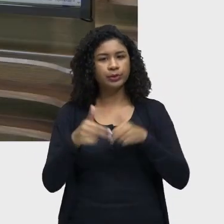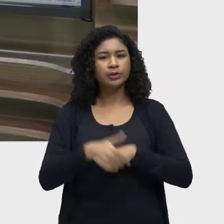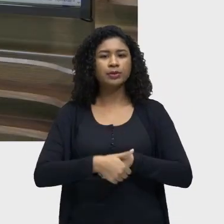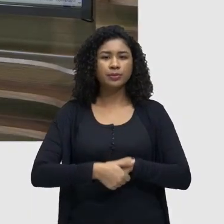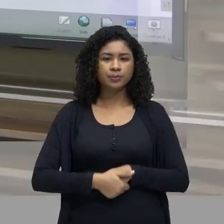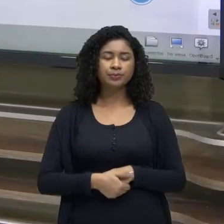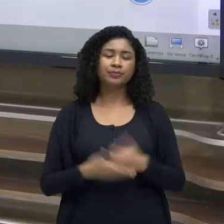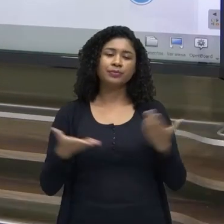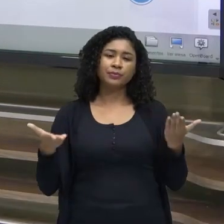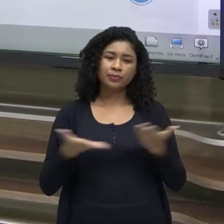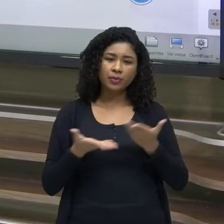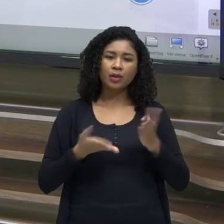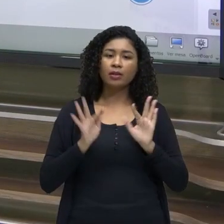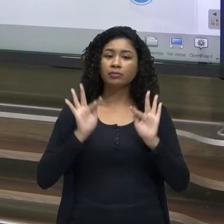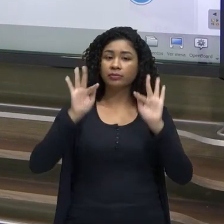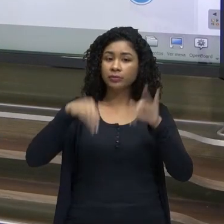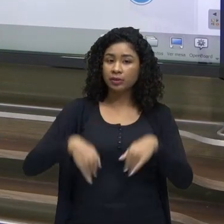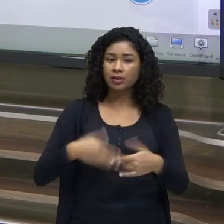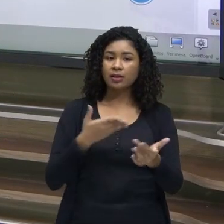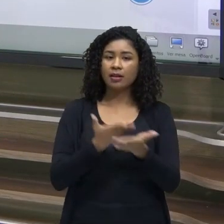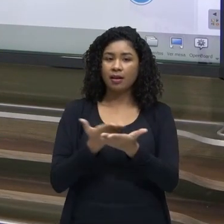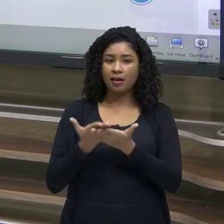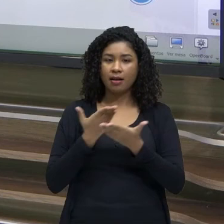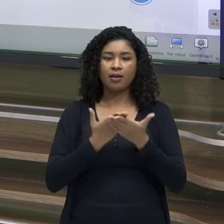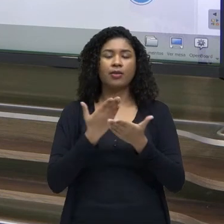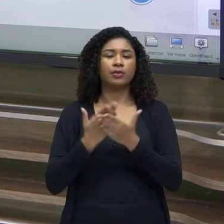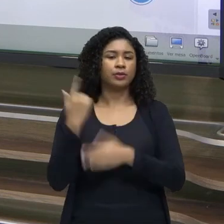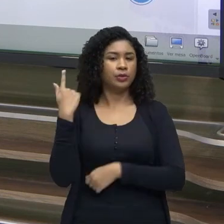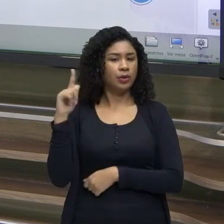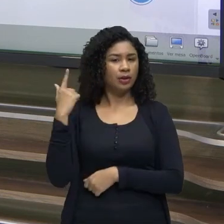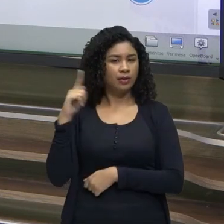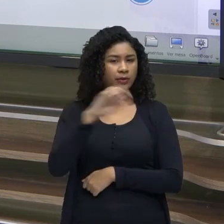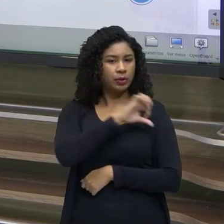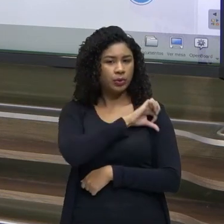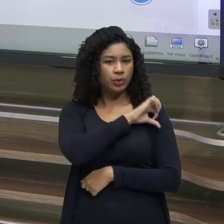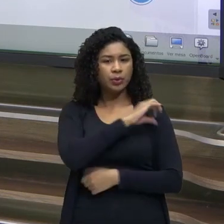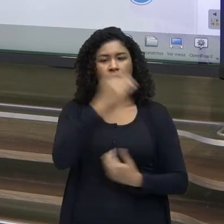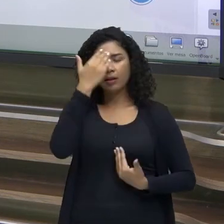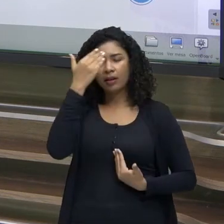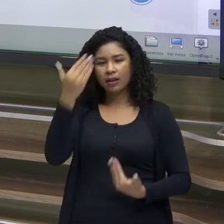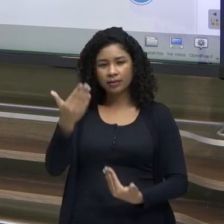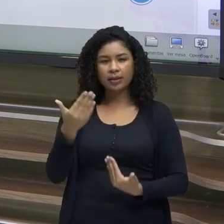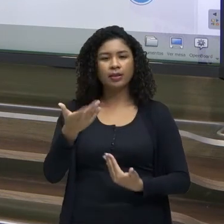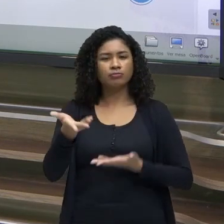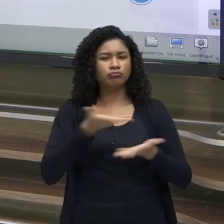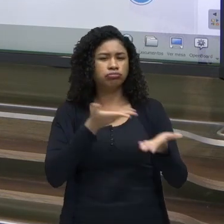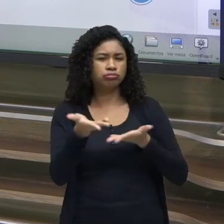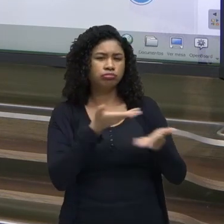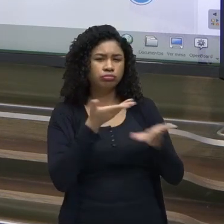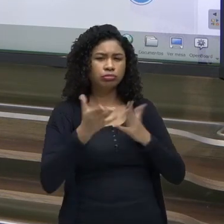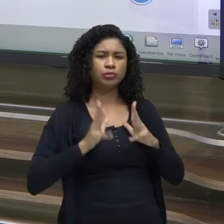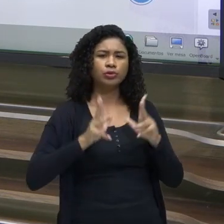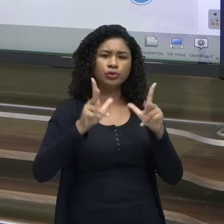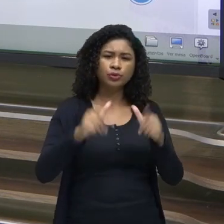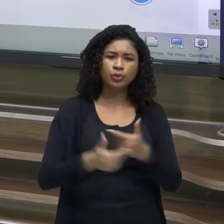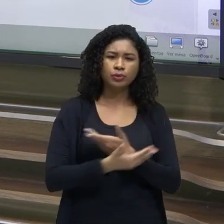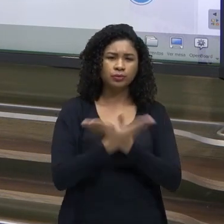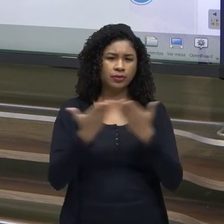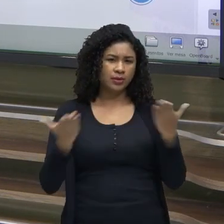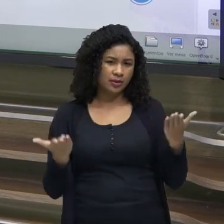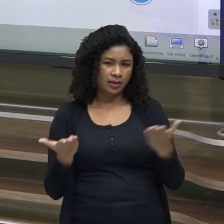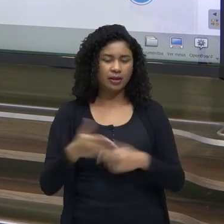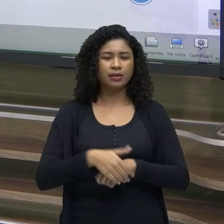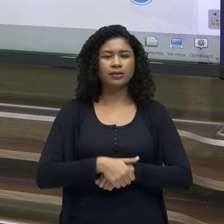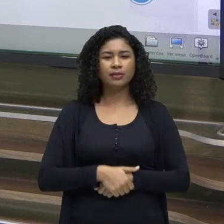Por aqui, então, eu encerro a aula de Geografia do 9º ano. Agradeço novamente todas as participações dos nossos alunos que estiveram ao longo